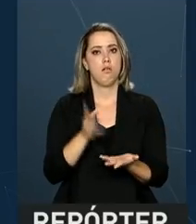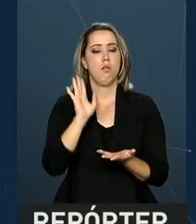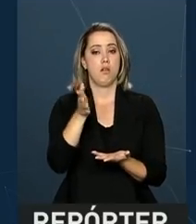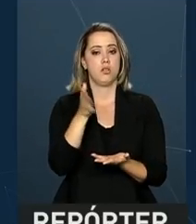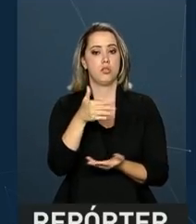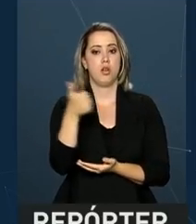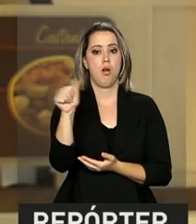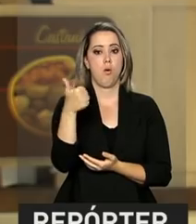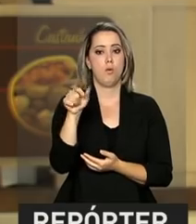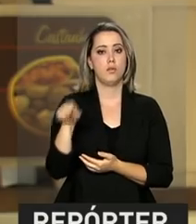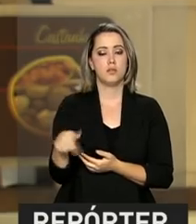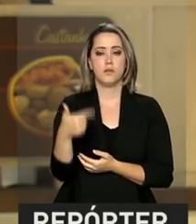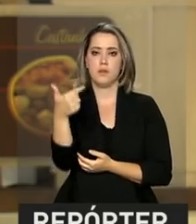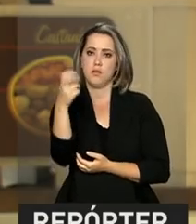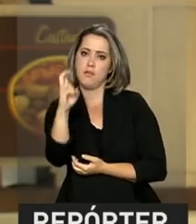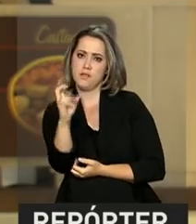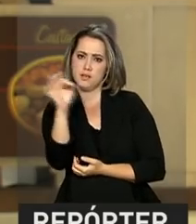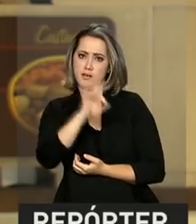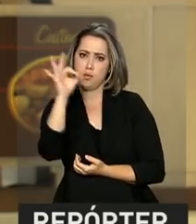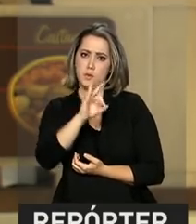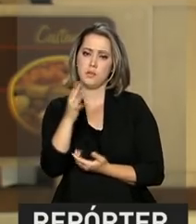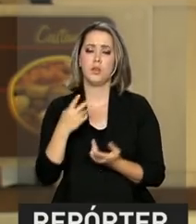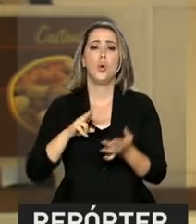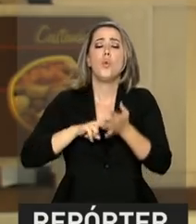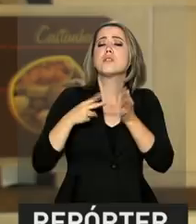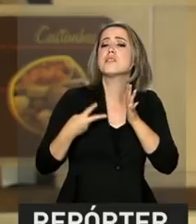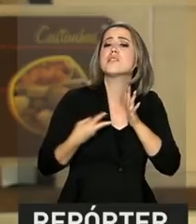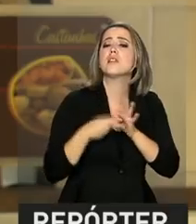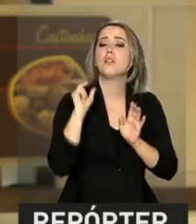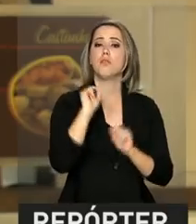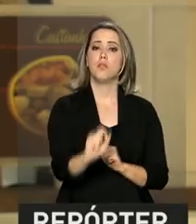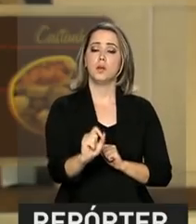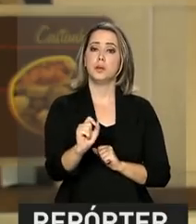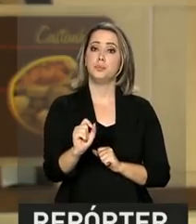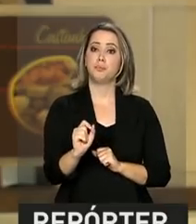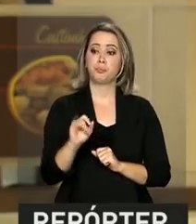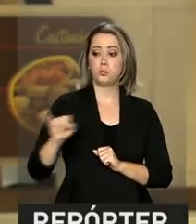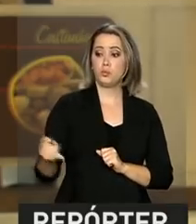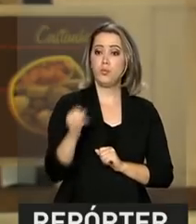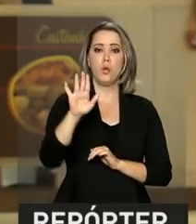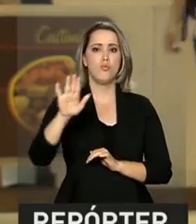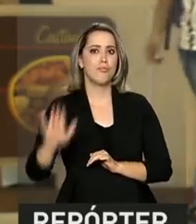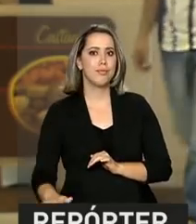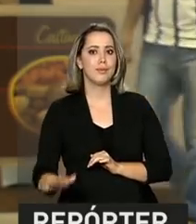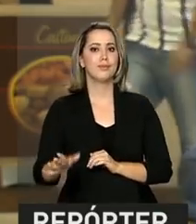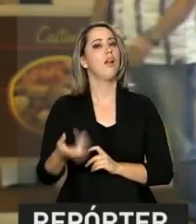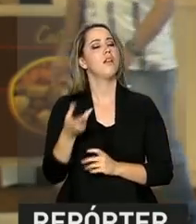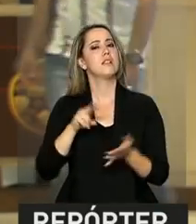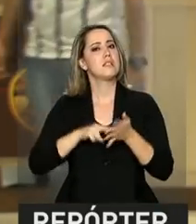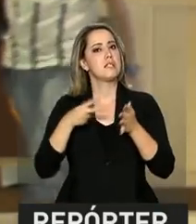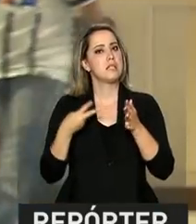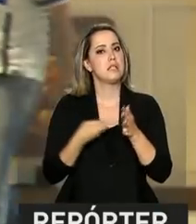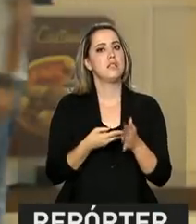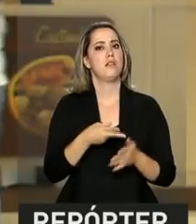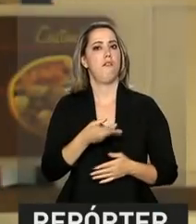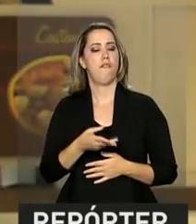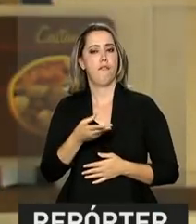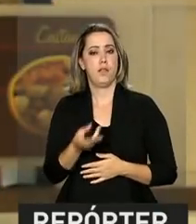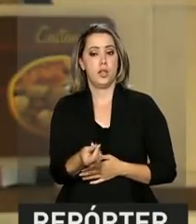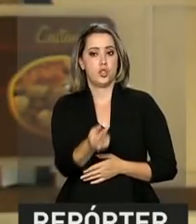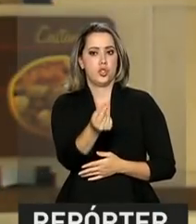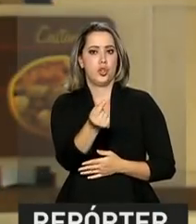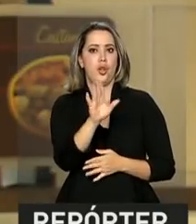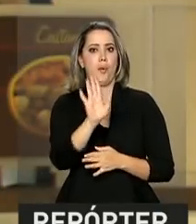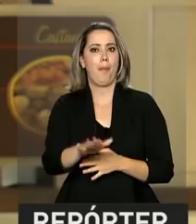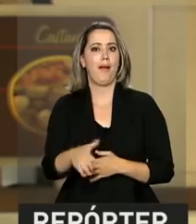11,25% ao ano. Na prática, juros baixos significam dinheiro mais barato. Empresários podem tomar crédito com